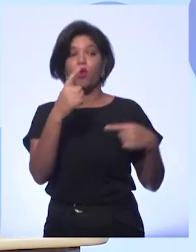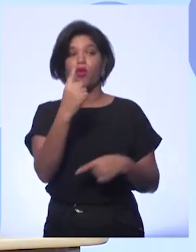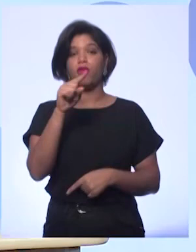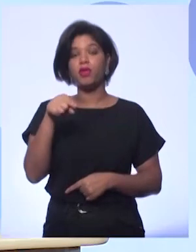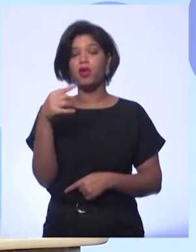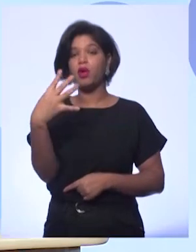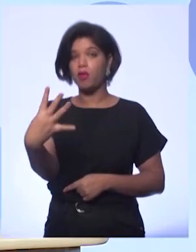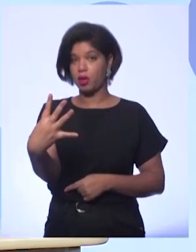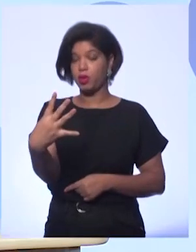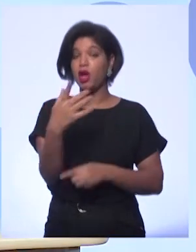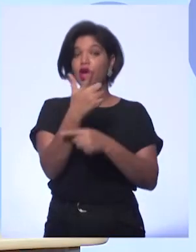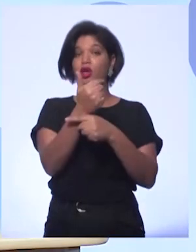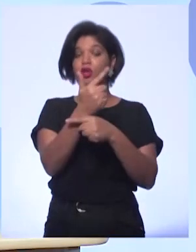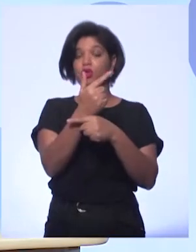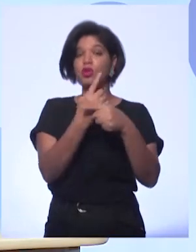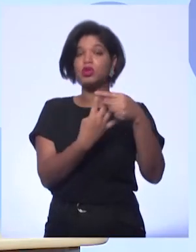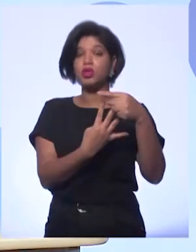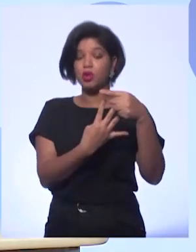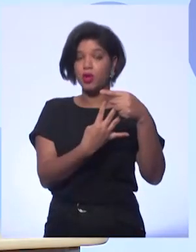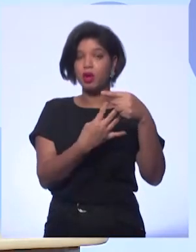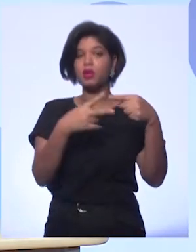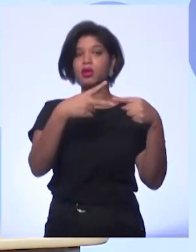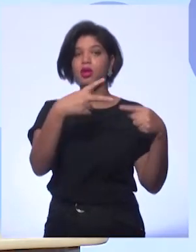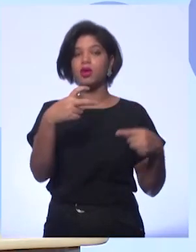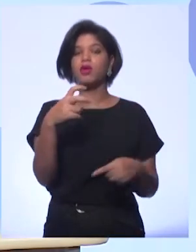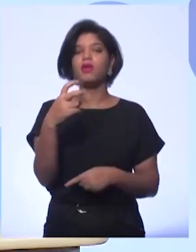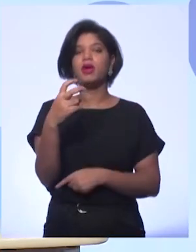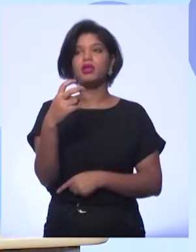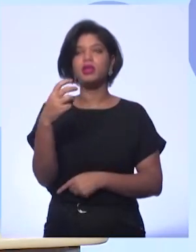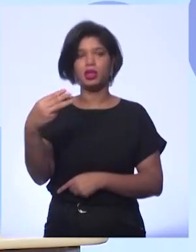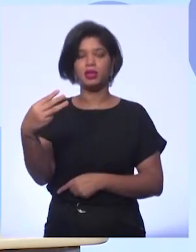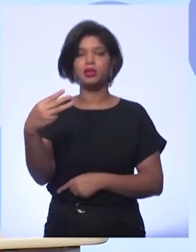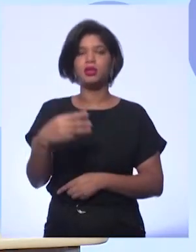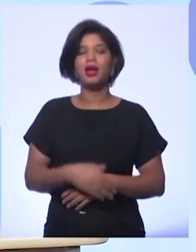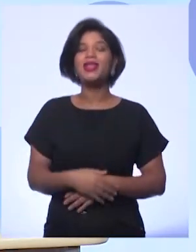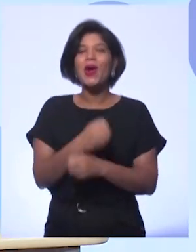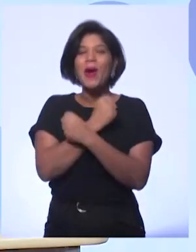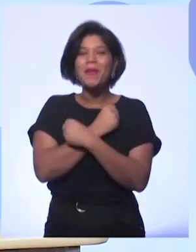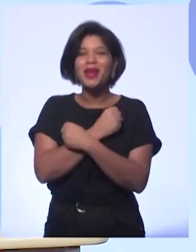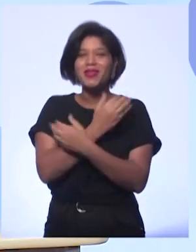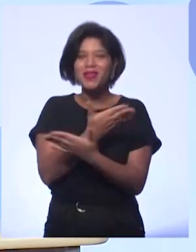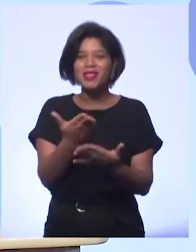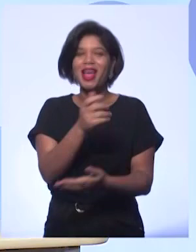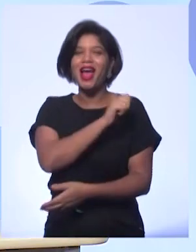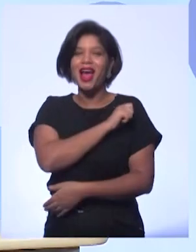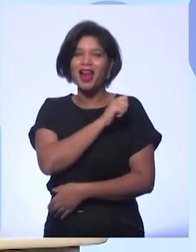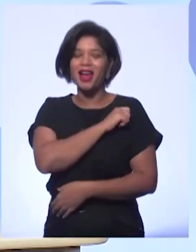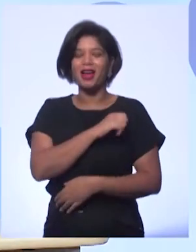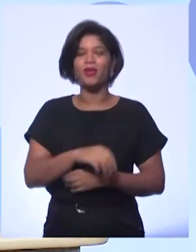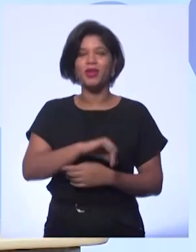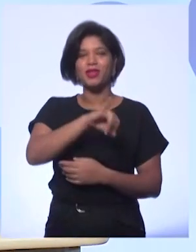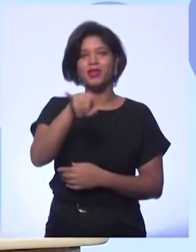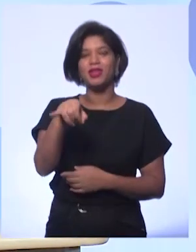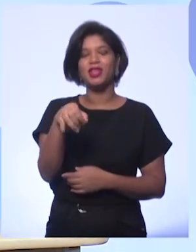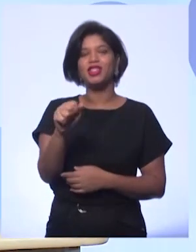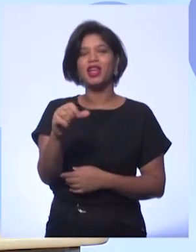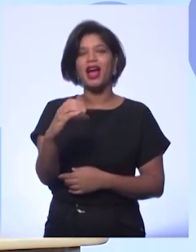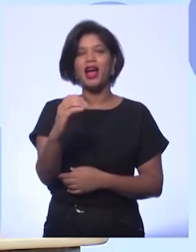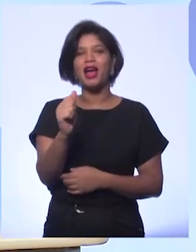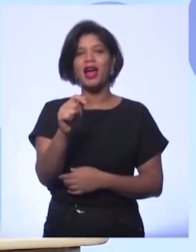12 quartos é igual a 3. Então, vai um grande abraço aí para os nossos alunos e professores de Jacareí,